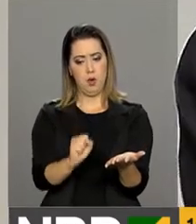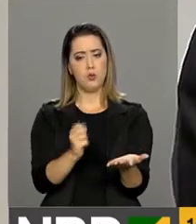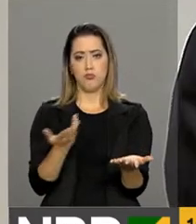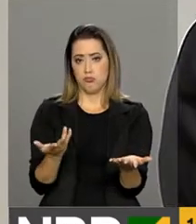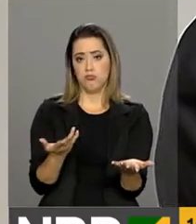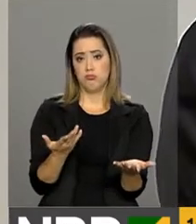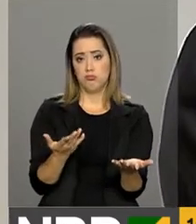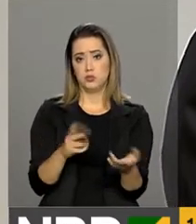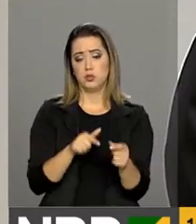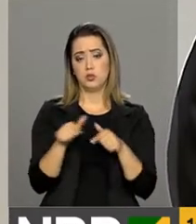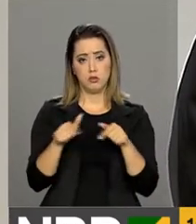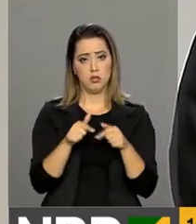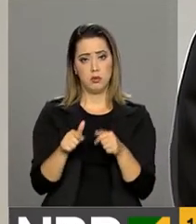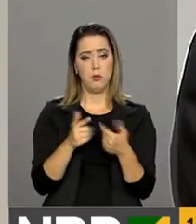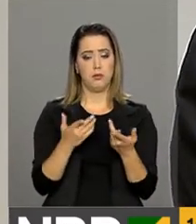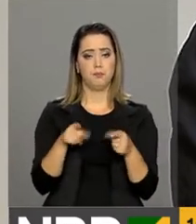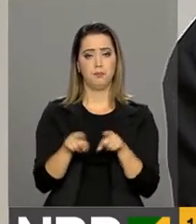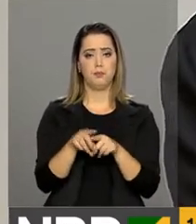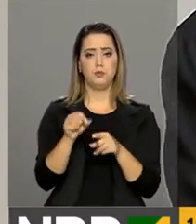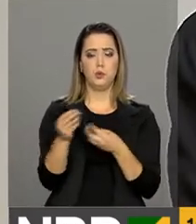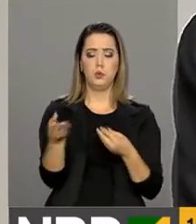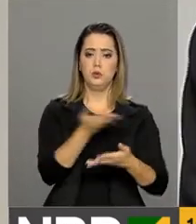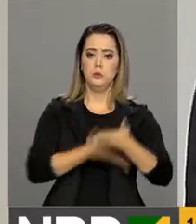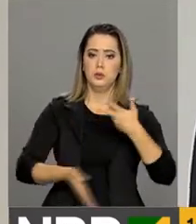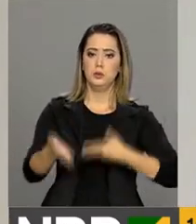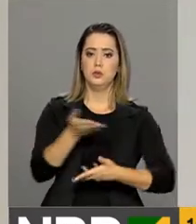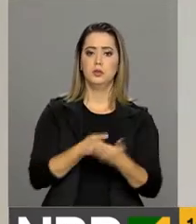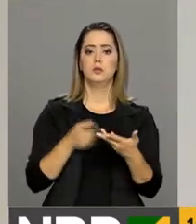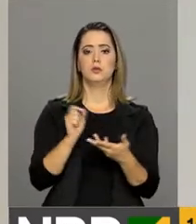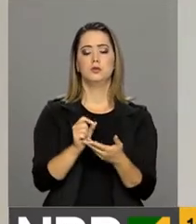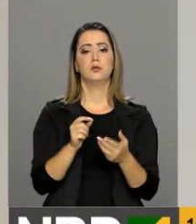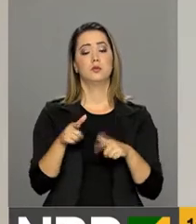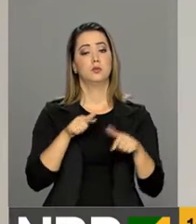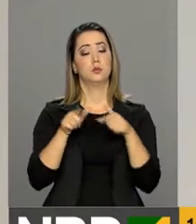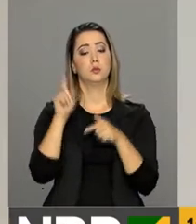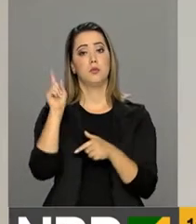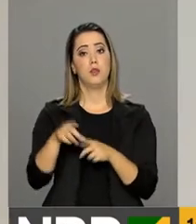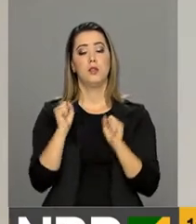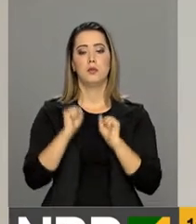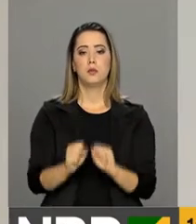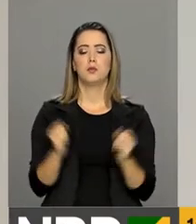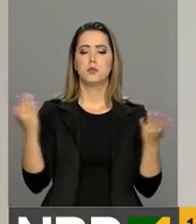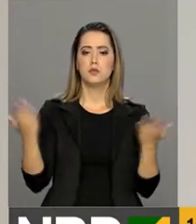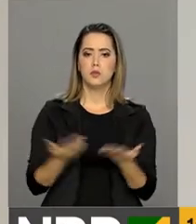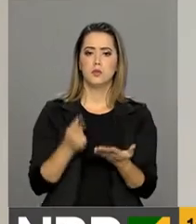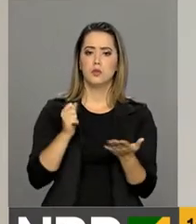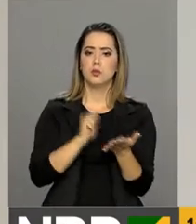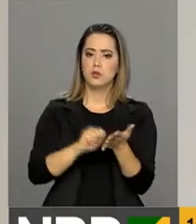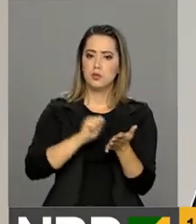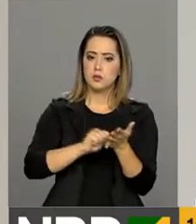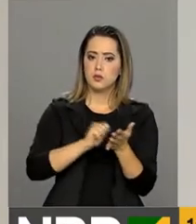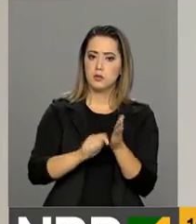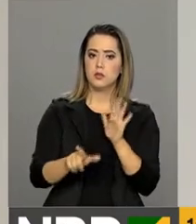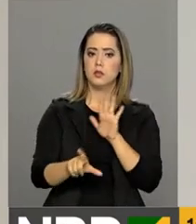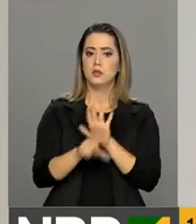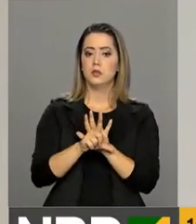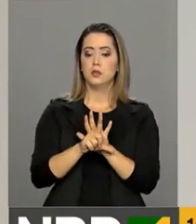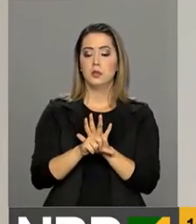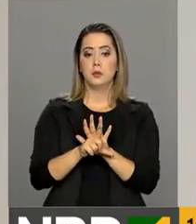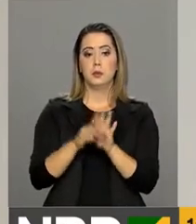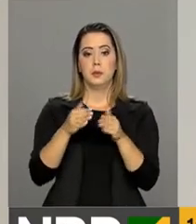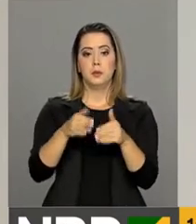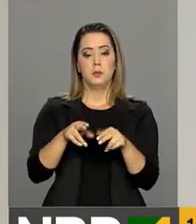como como se estabelecem as suas relações de trabalho por isso foi possível hoje assinar um decreto em face